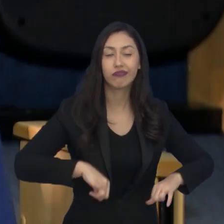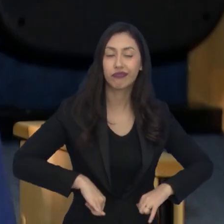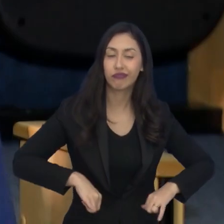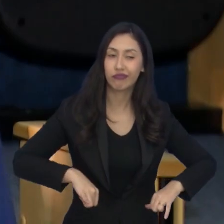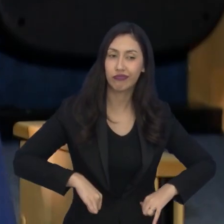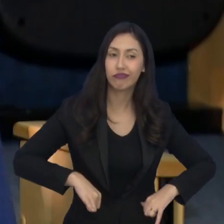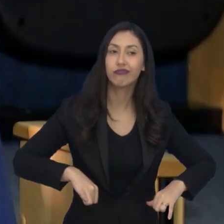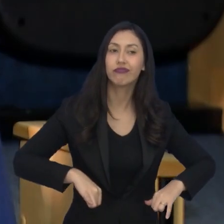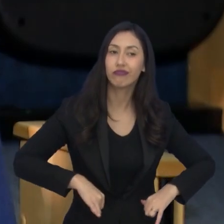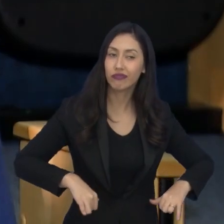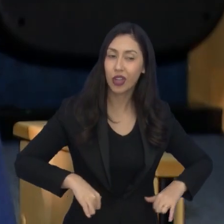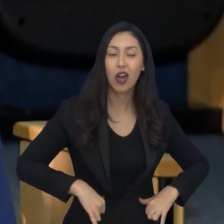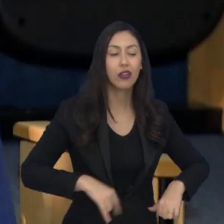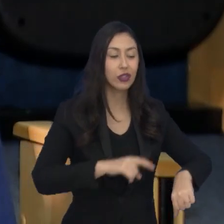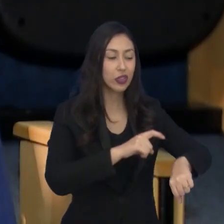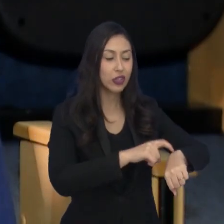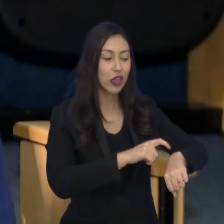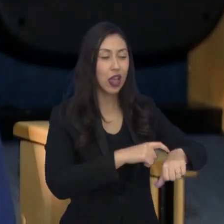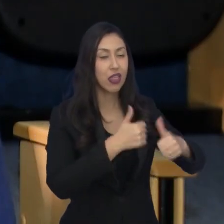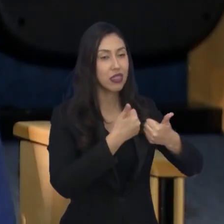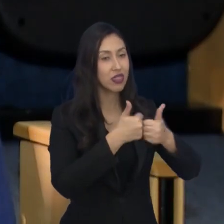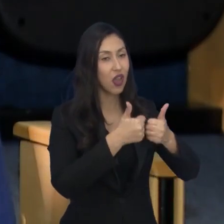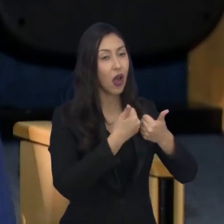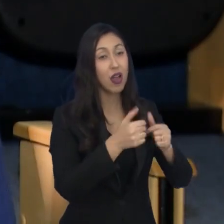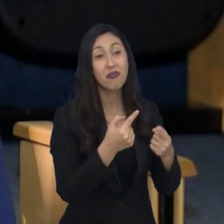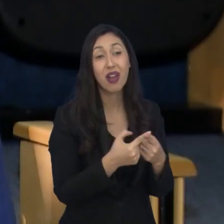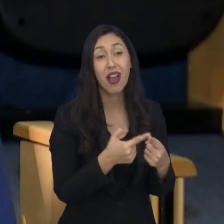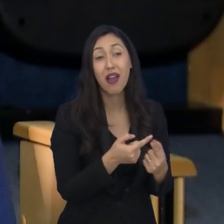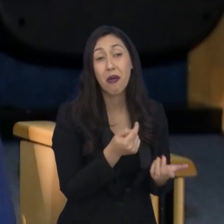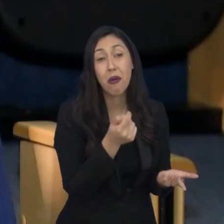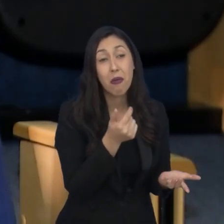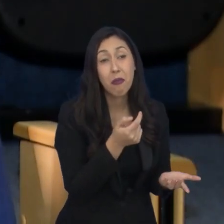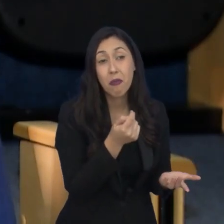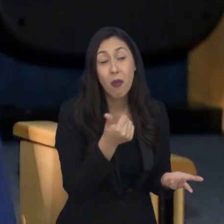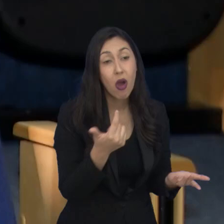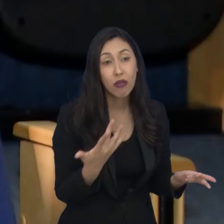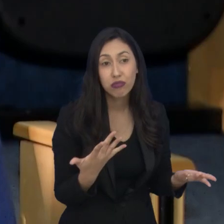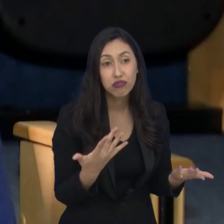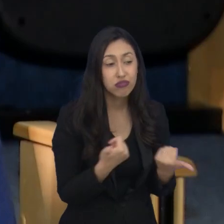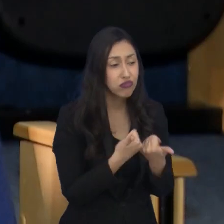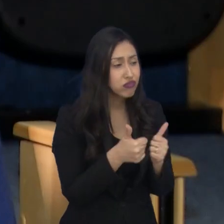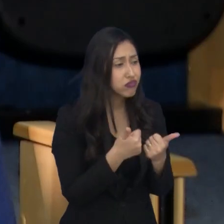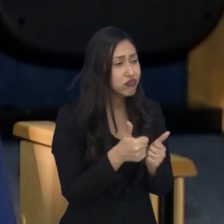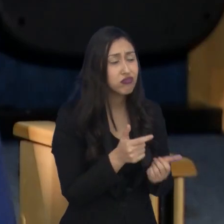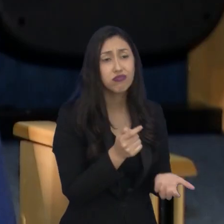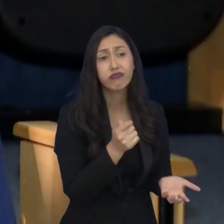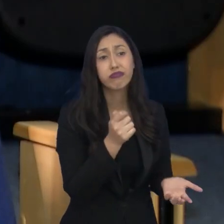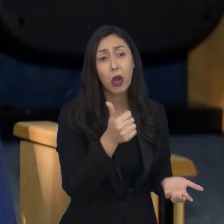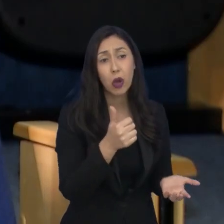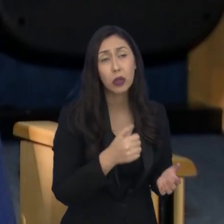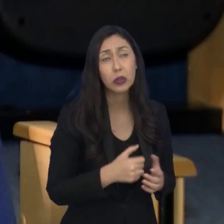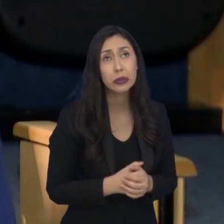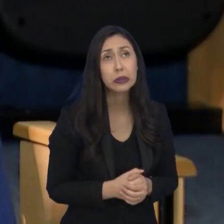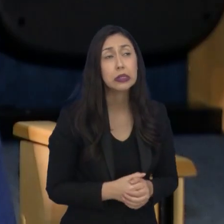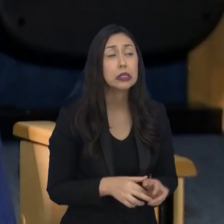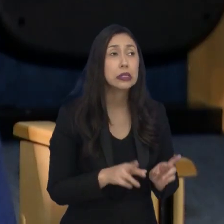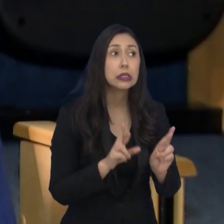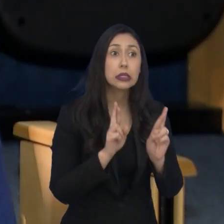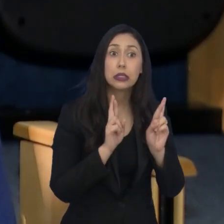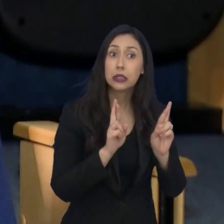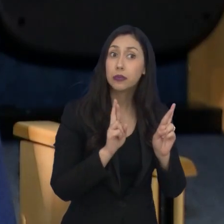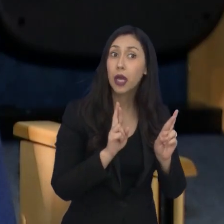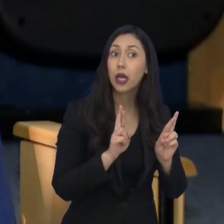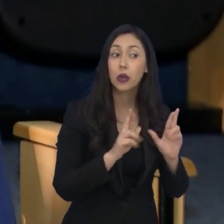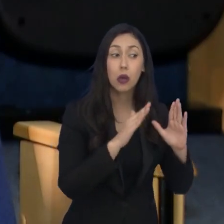com os horários de ônibus, porque é muito pouco a quantidade de ônibus. Eu espero em ter melhorias